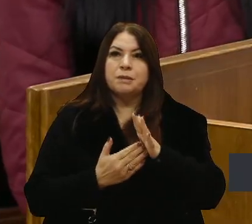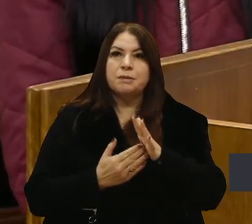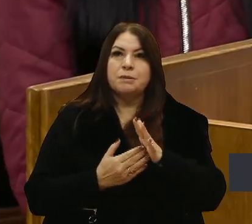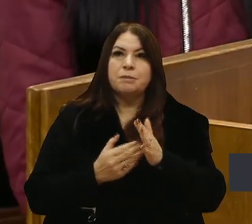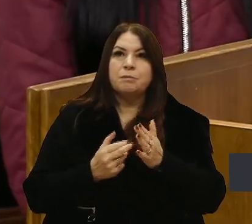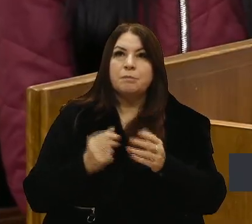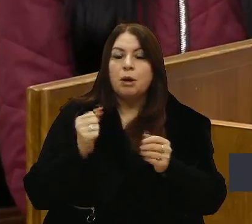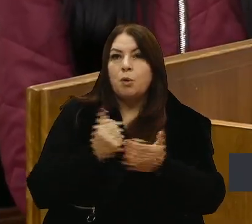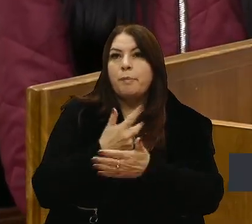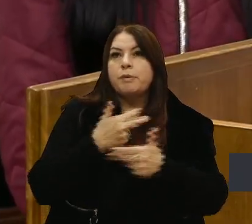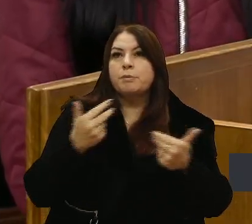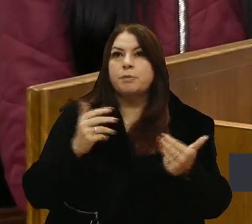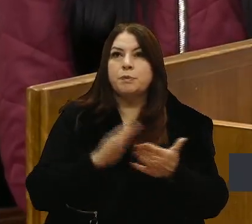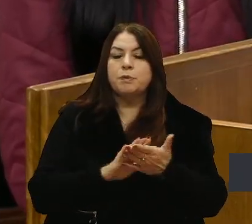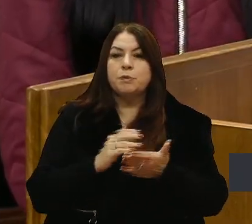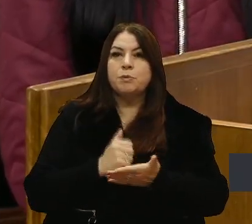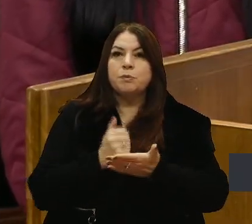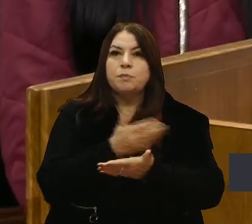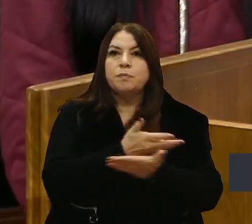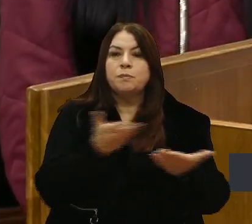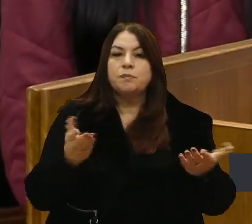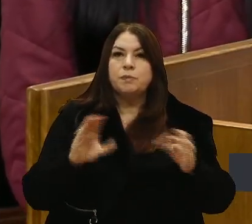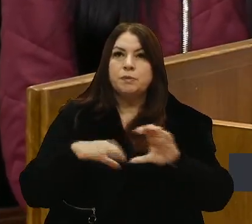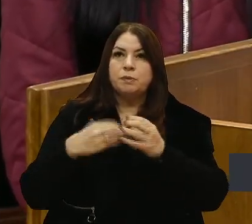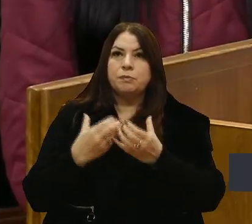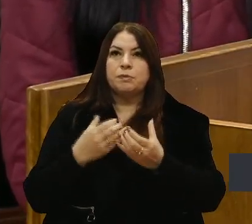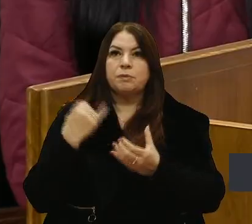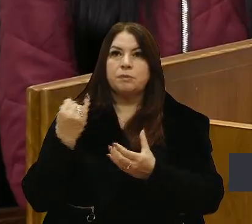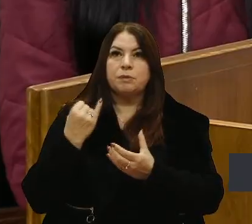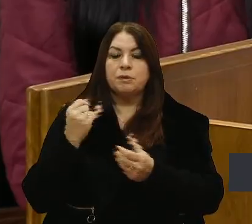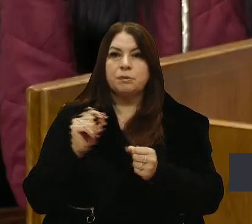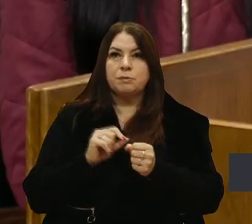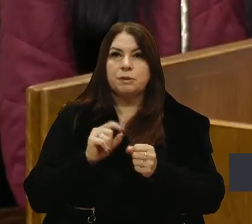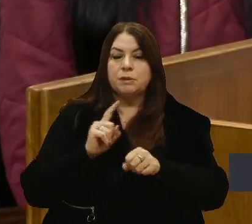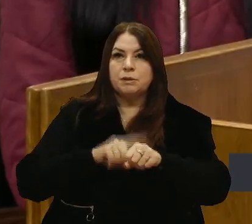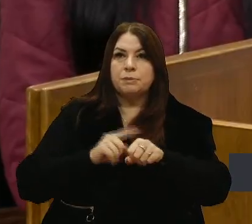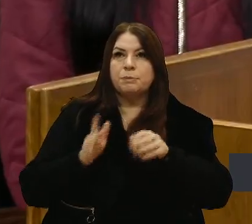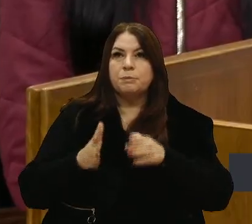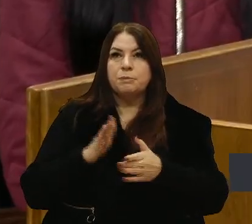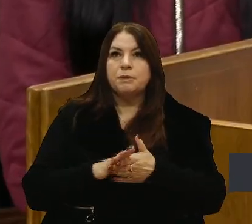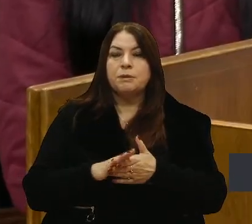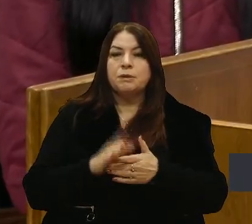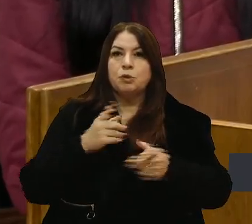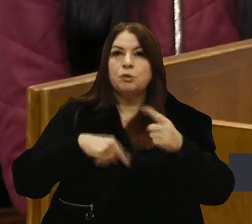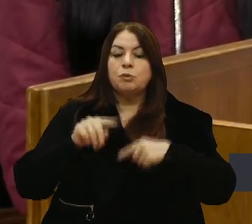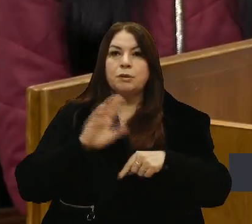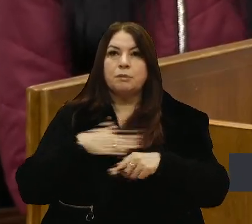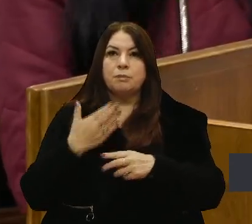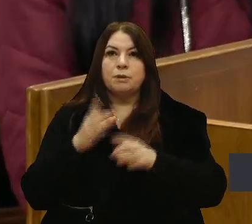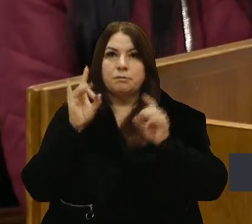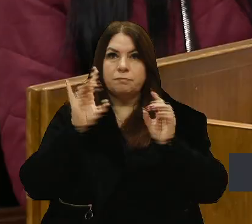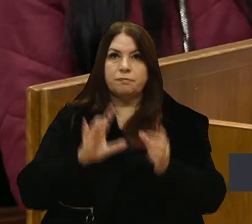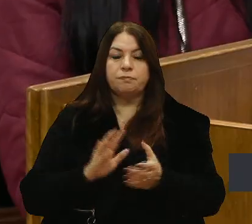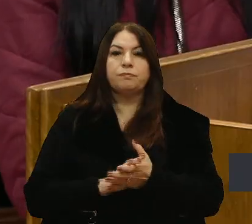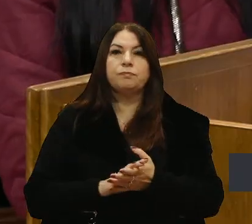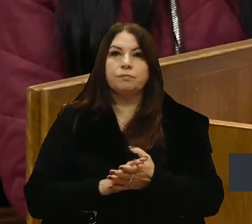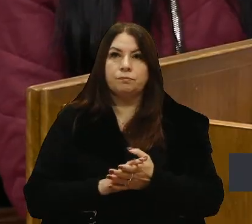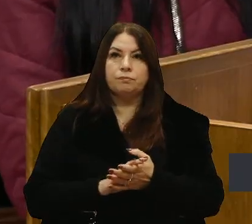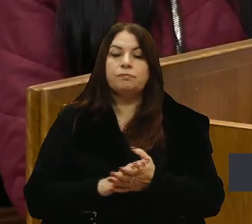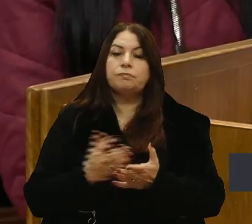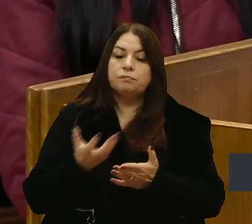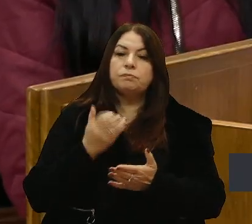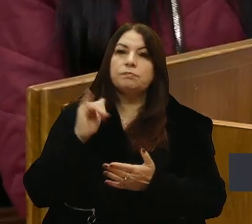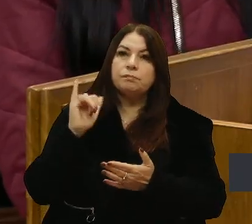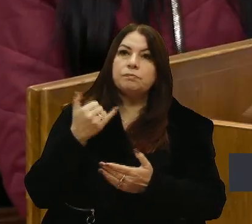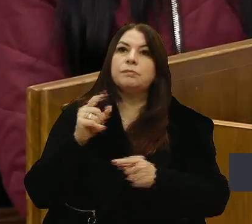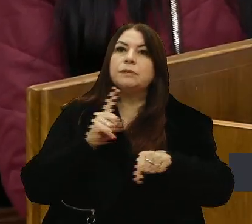aquisição, então o apoio da comunidade é importante para que esse momento se torne ainda mais especial. E eu quero